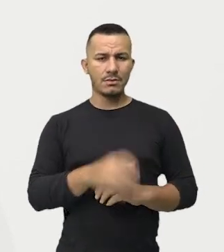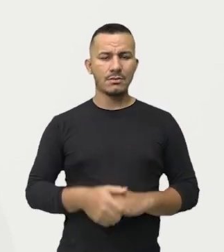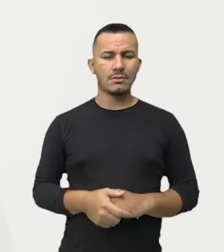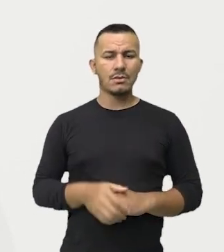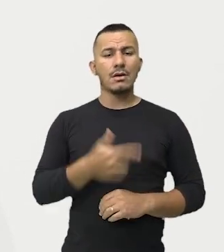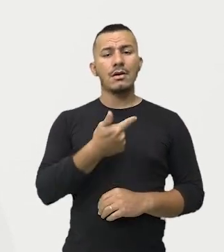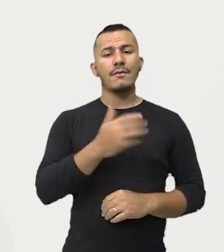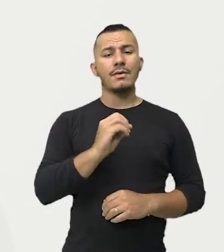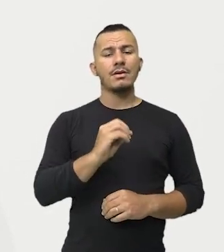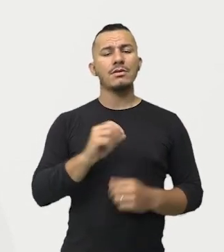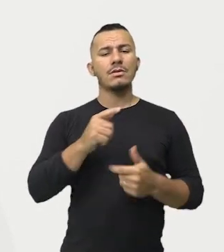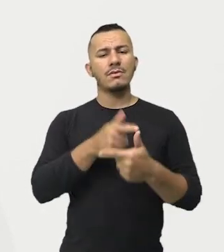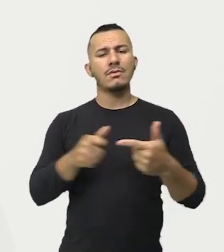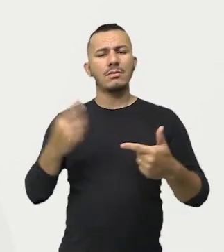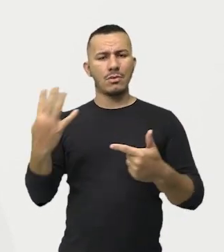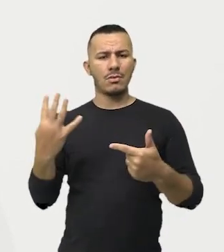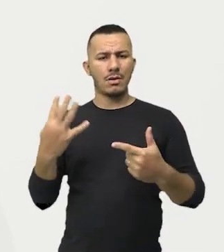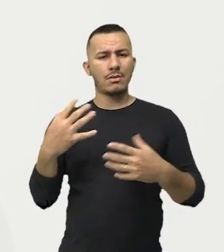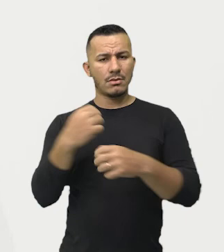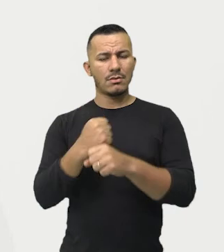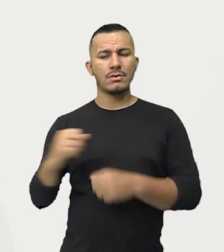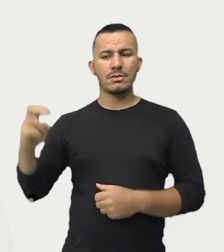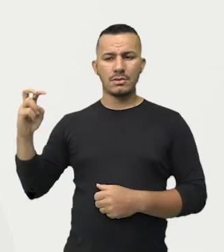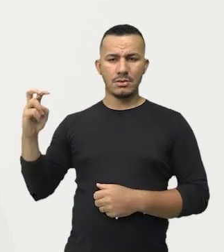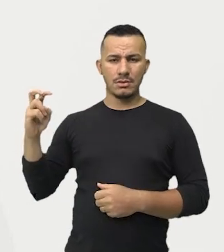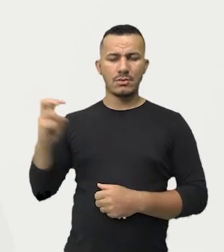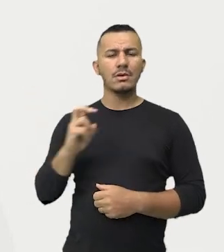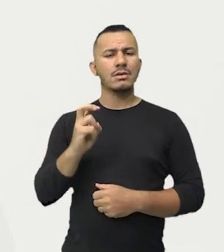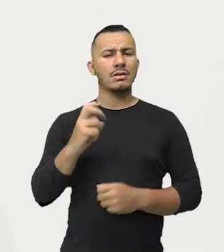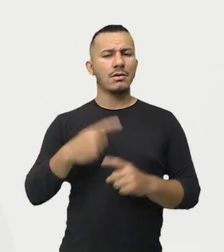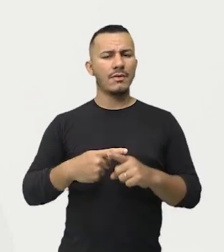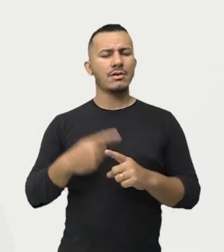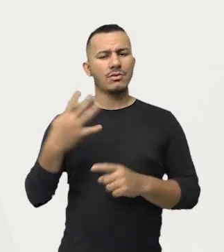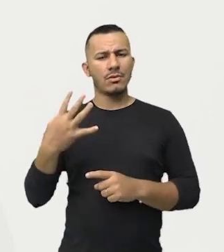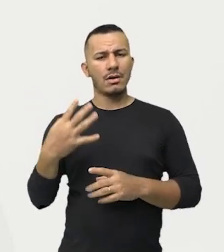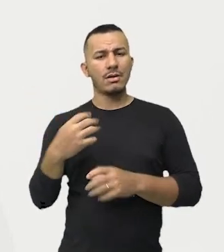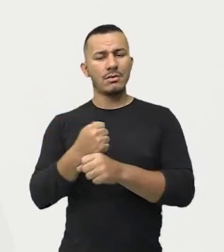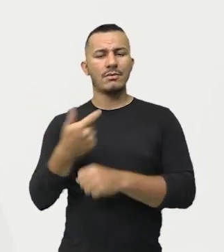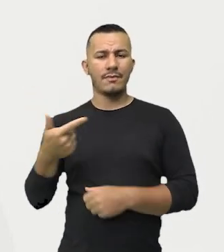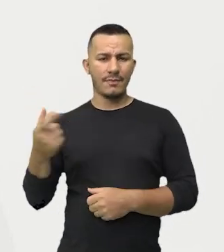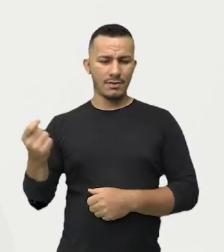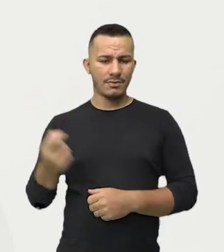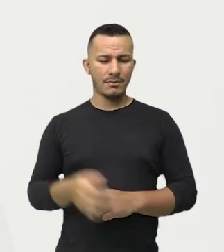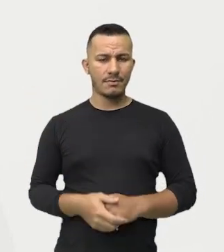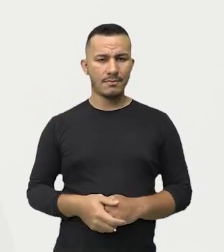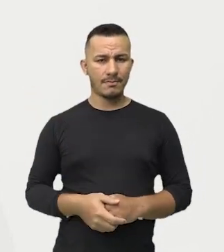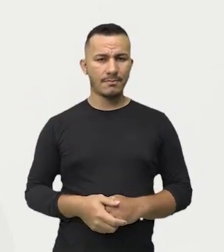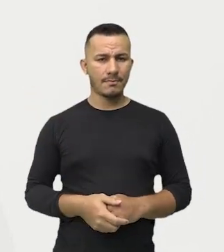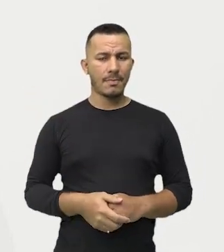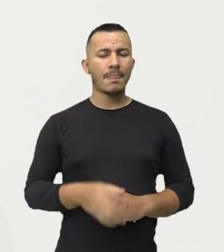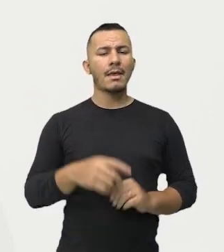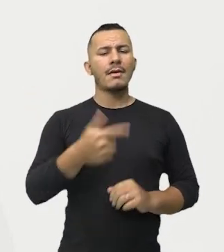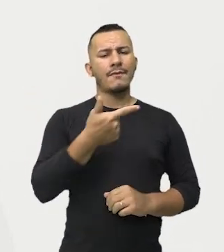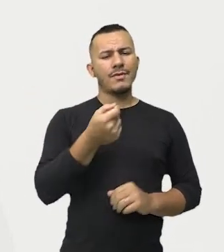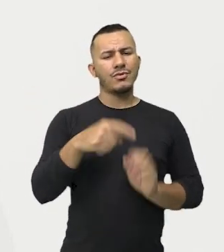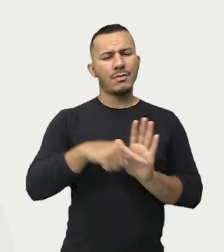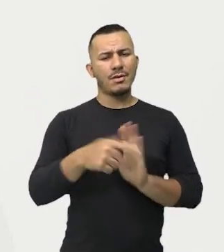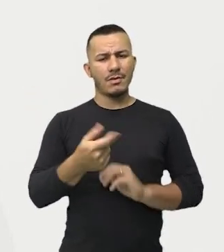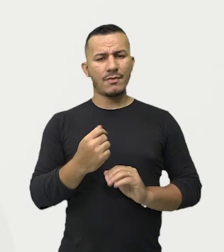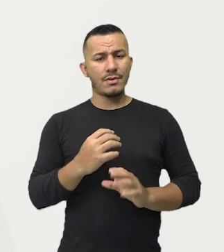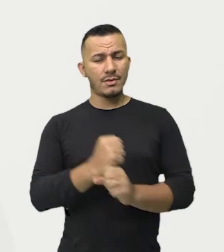E 20 dividido por 4 é 5, porque 5 vezes 4 é 20. E a gente fecha 20 menos 20